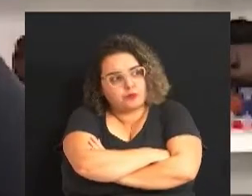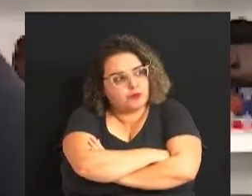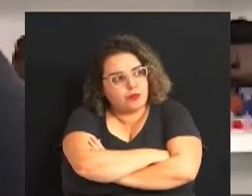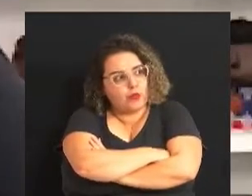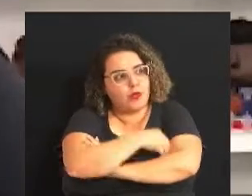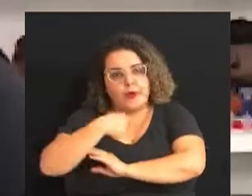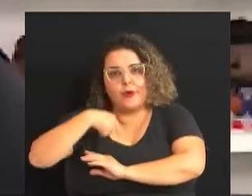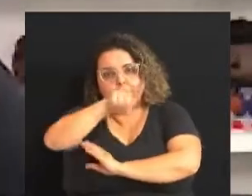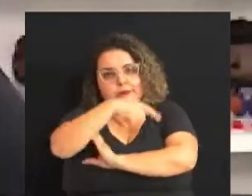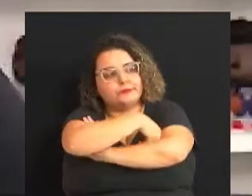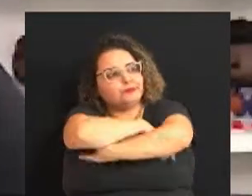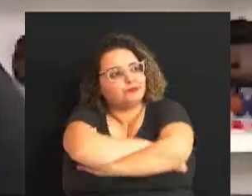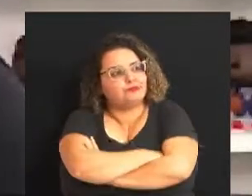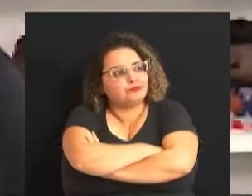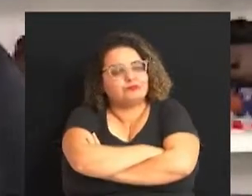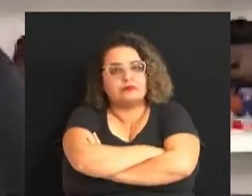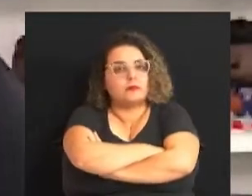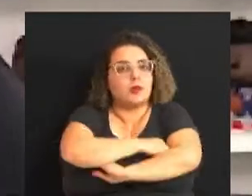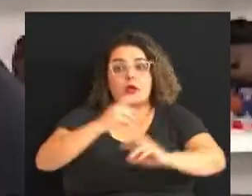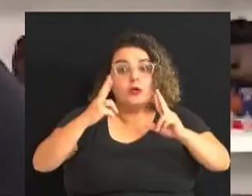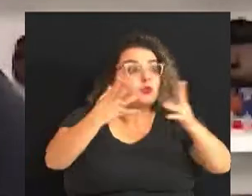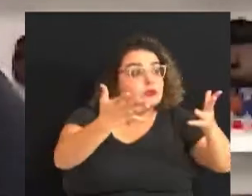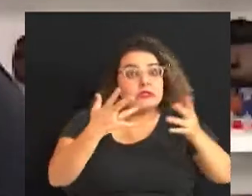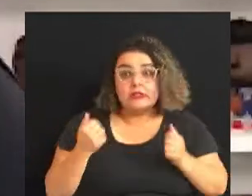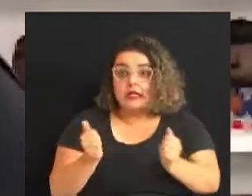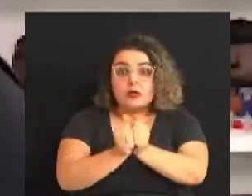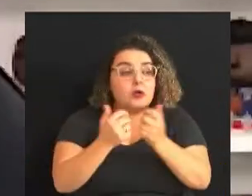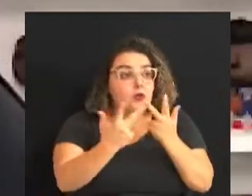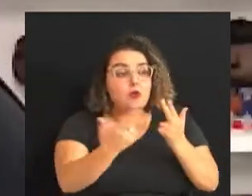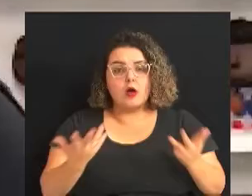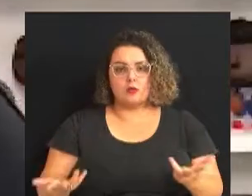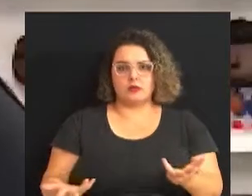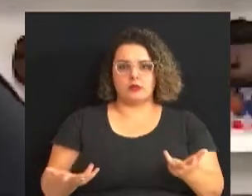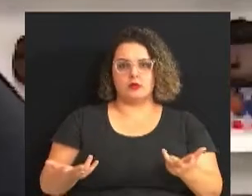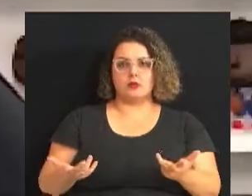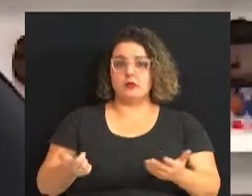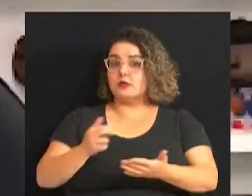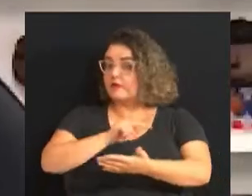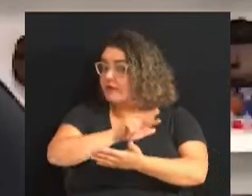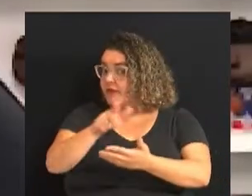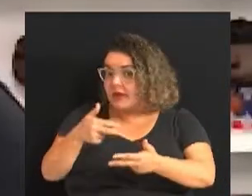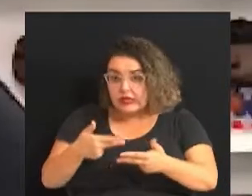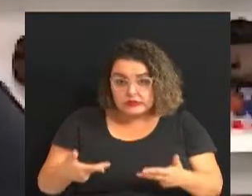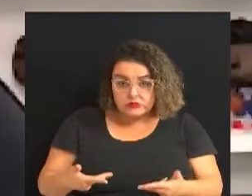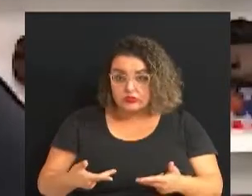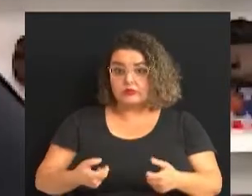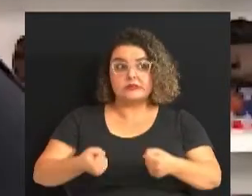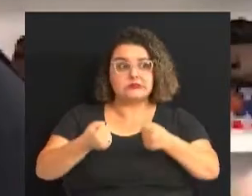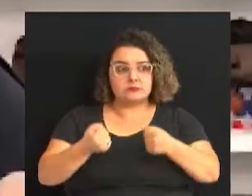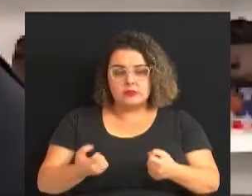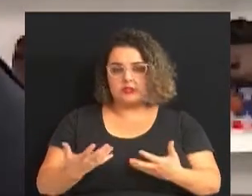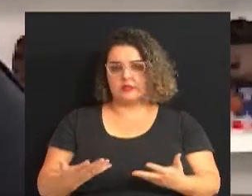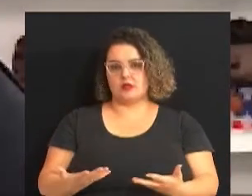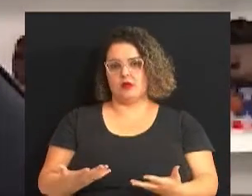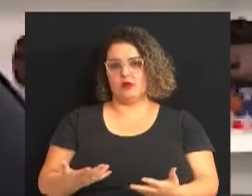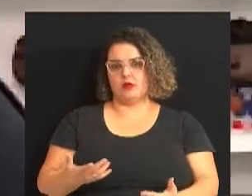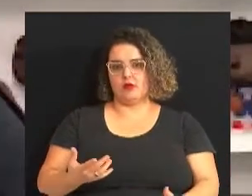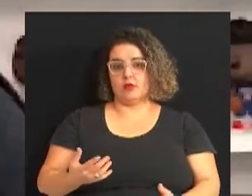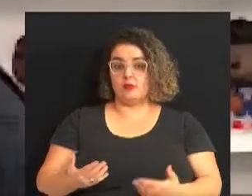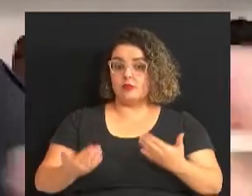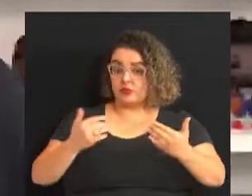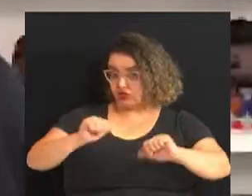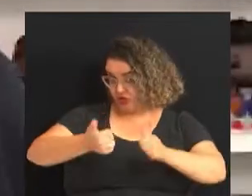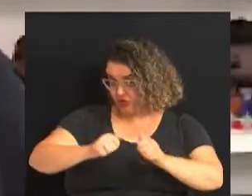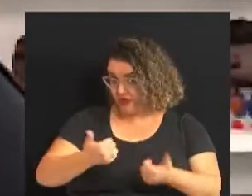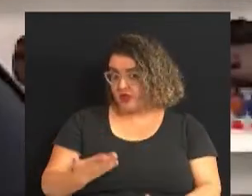jogando, ou às vezes não está torcendo para o cara que está na mesma posição. Então, tem muitos aspectos que pesam para os norte-americanos e para os grandes times,